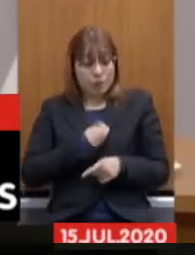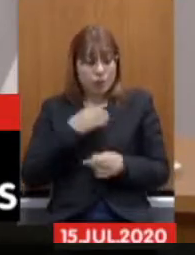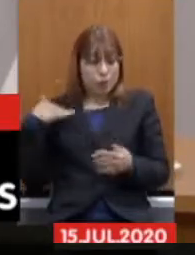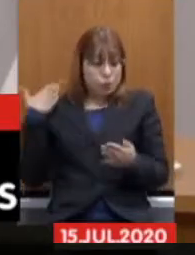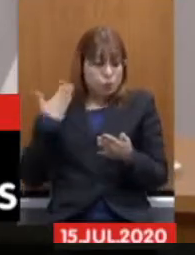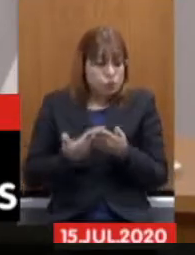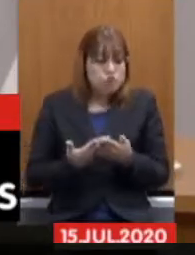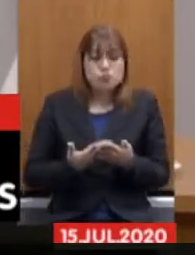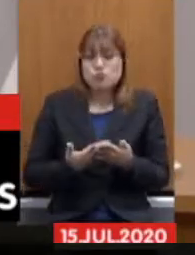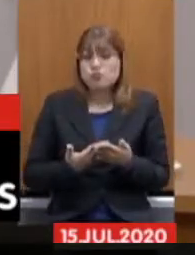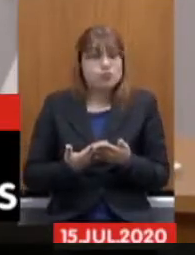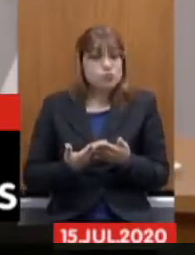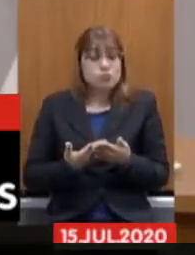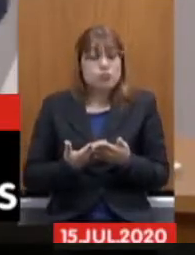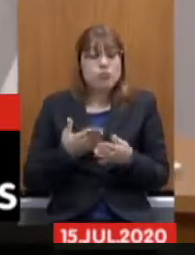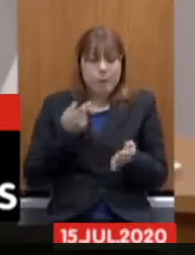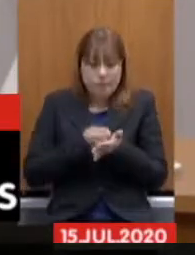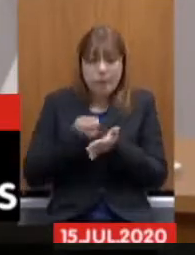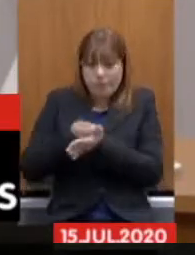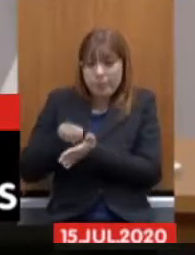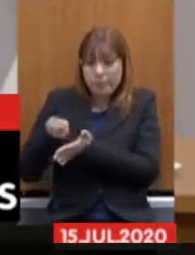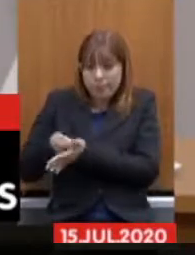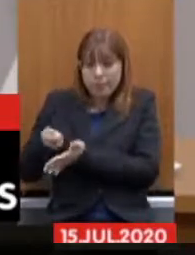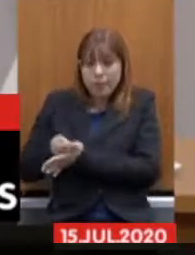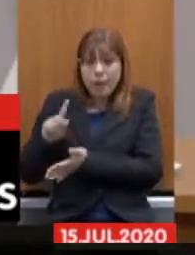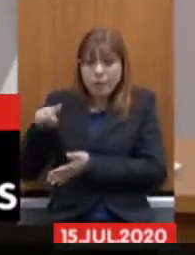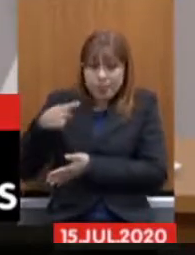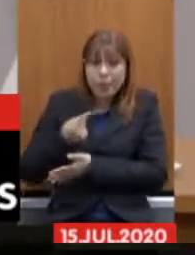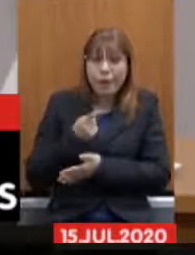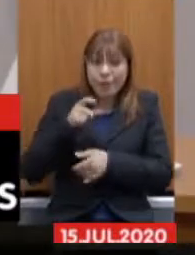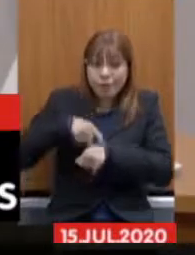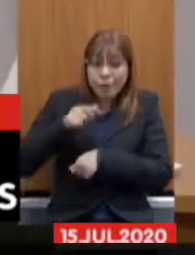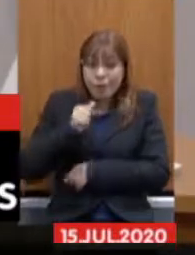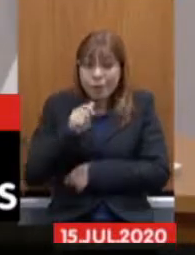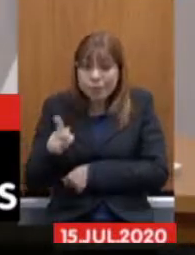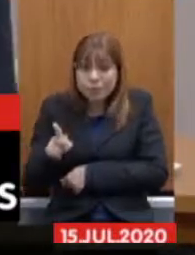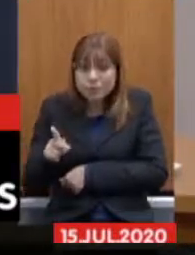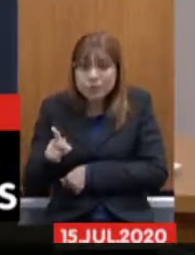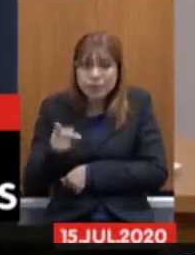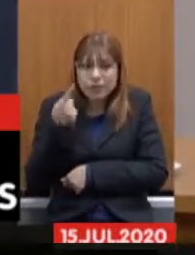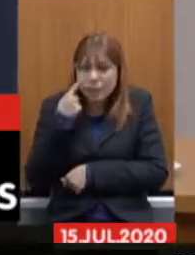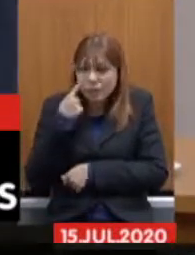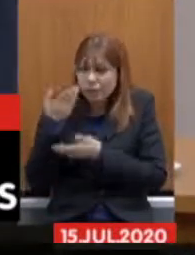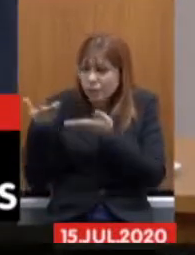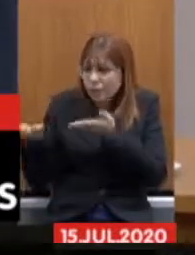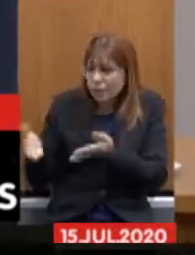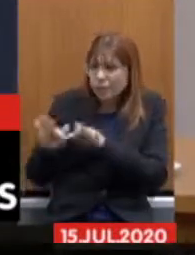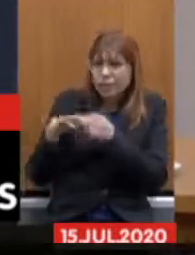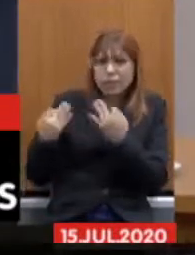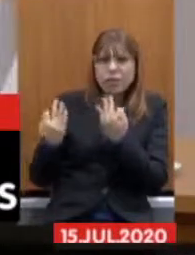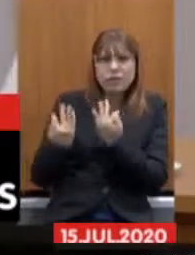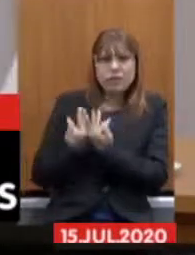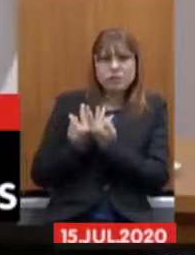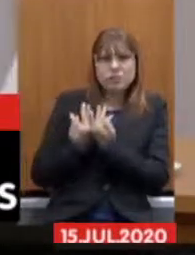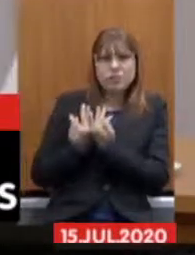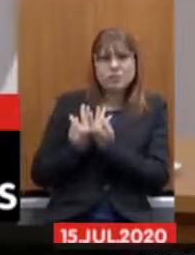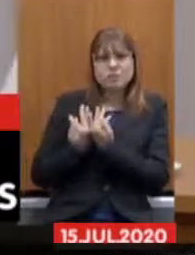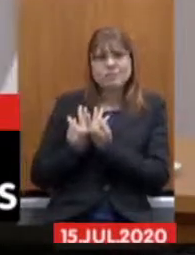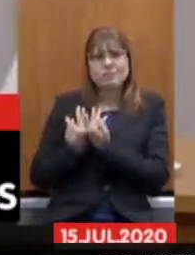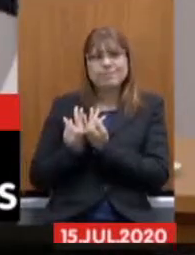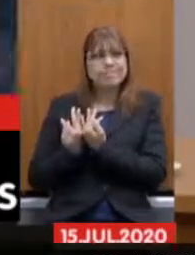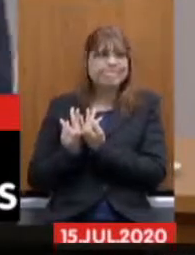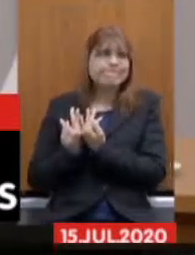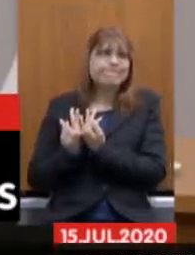inteira e elaa depois aposentadoria ver sua família e na